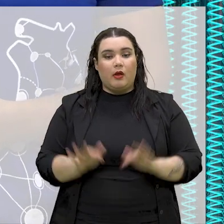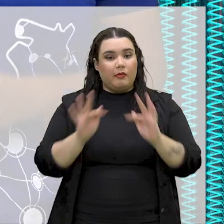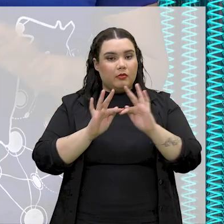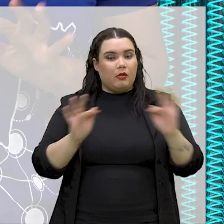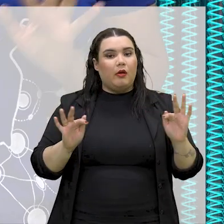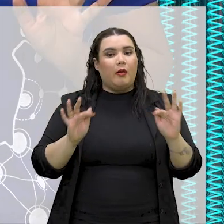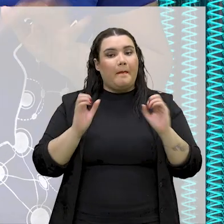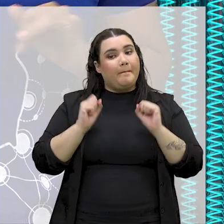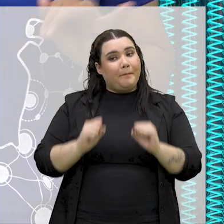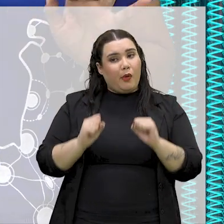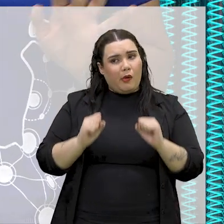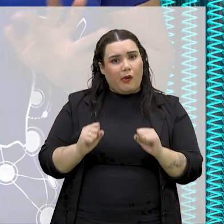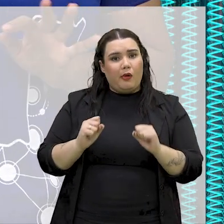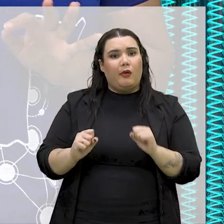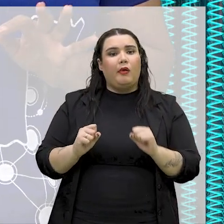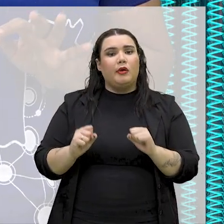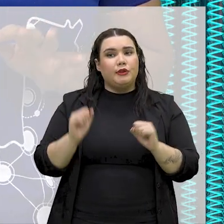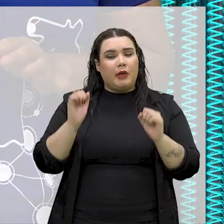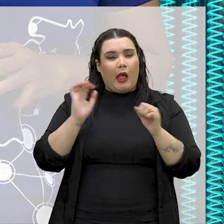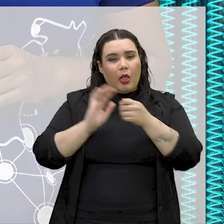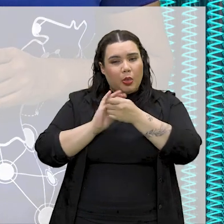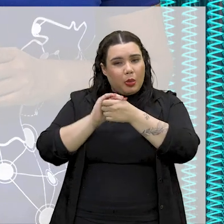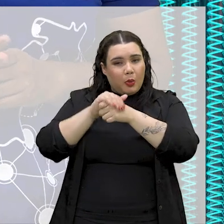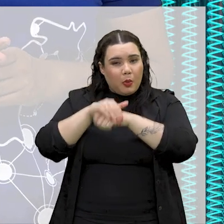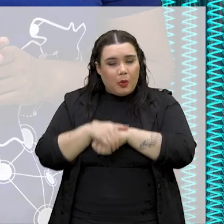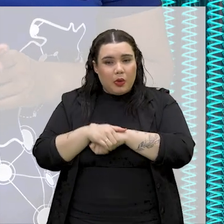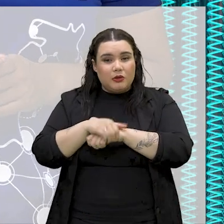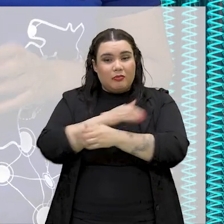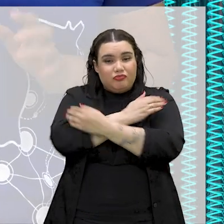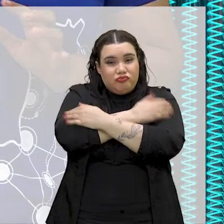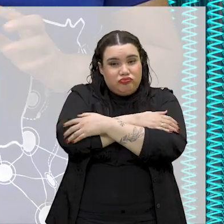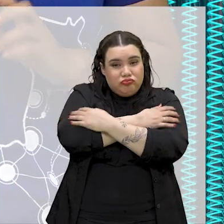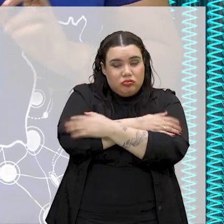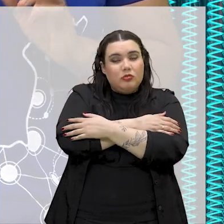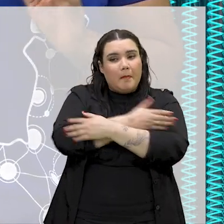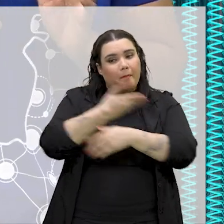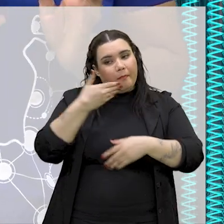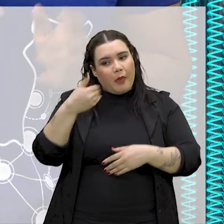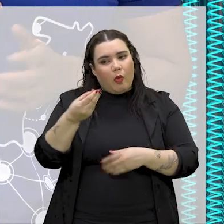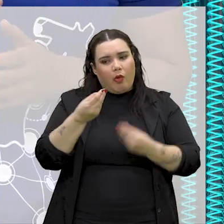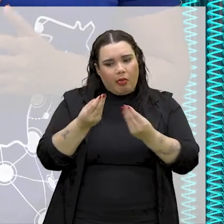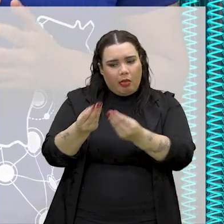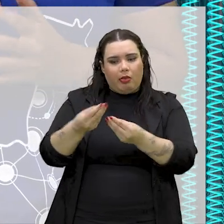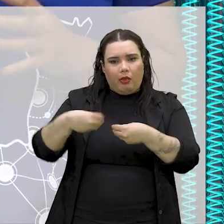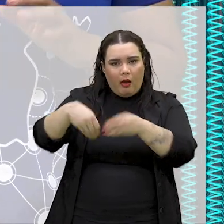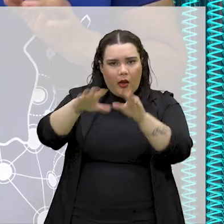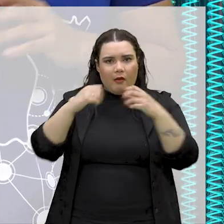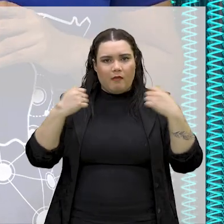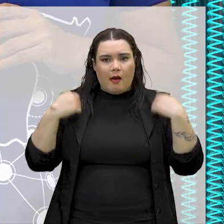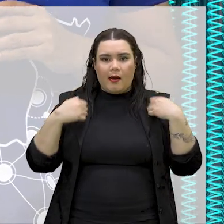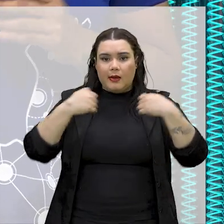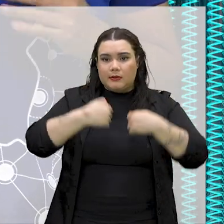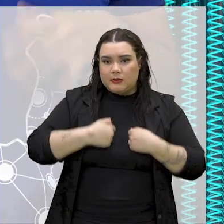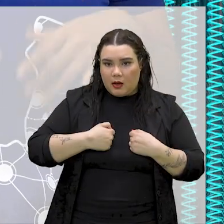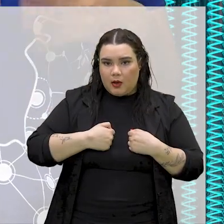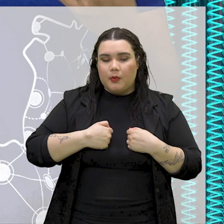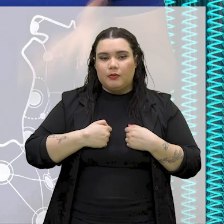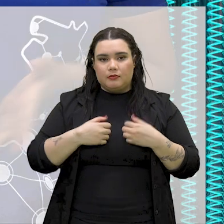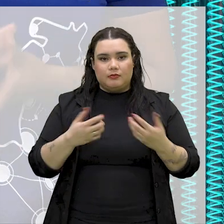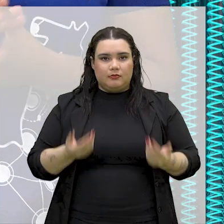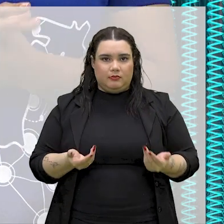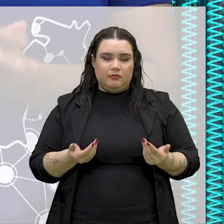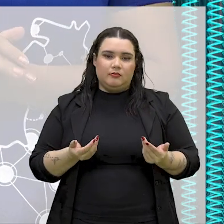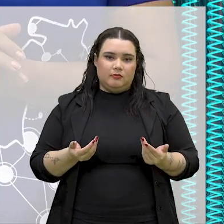pode fazer frio à noite, então leve uma jaqueta. Aqui é uma possibilidade, eu estou dizendo que isso pode